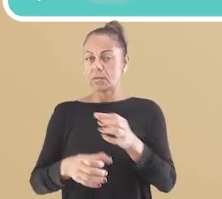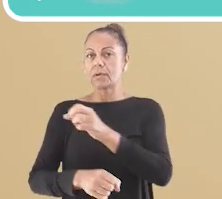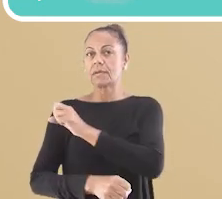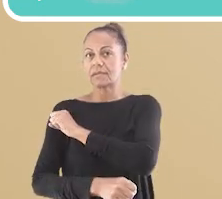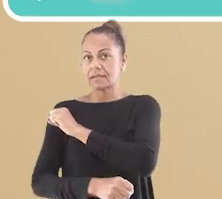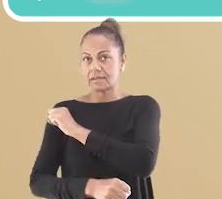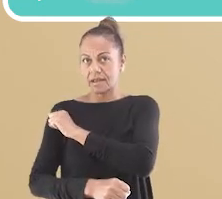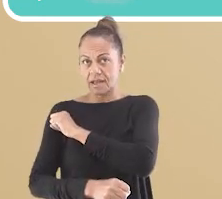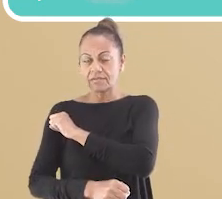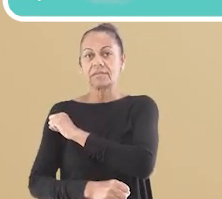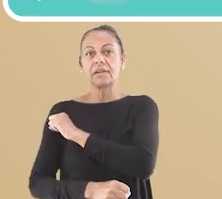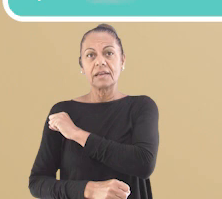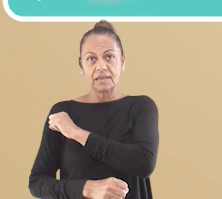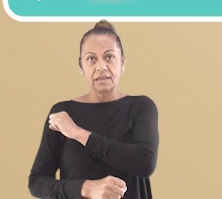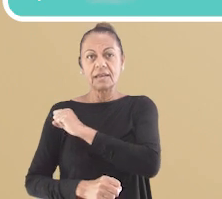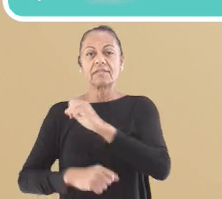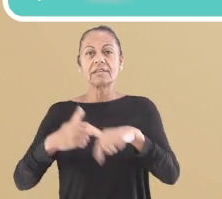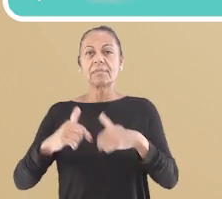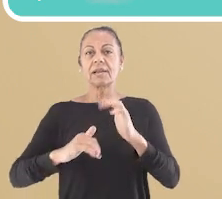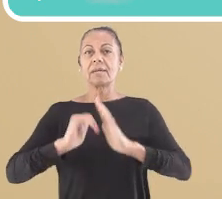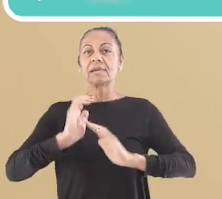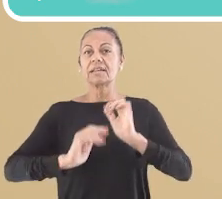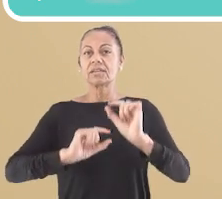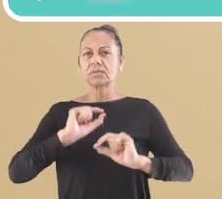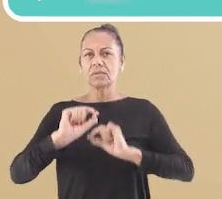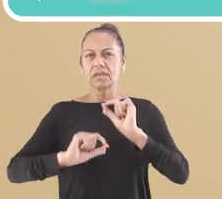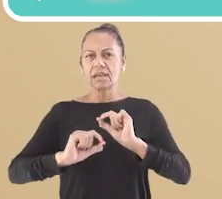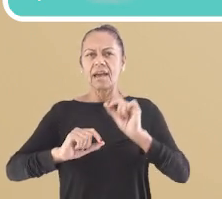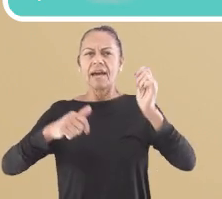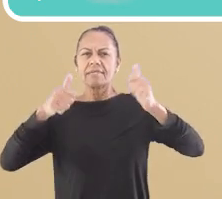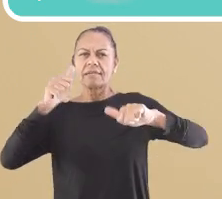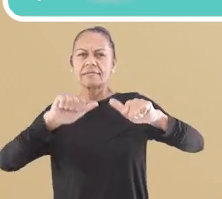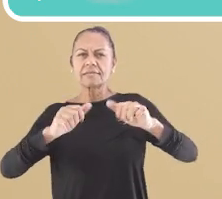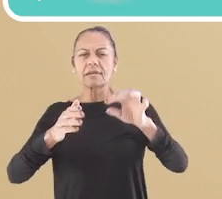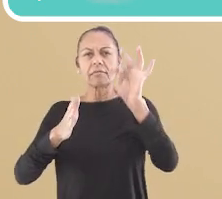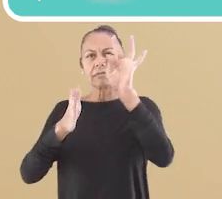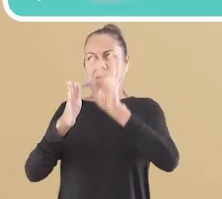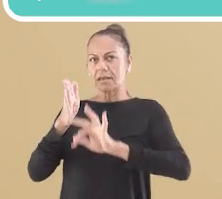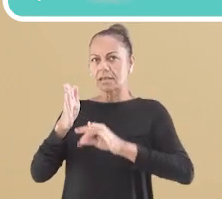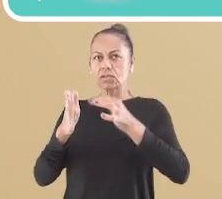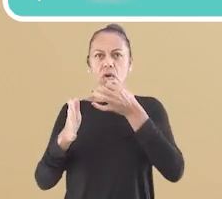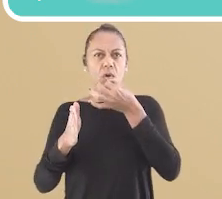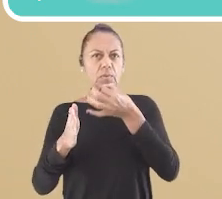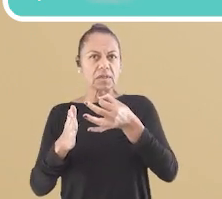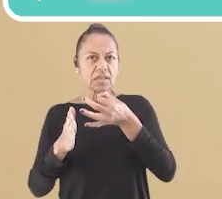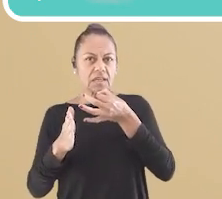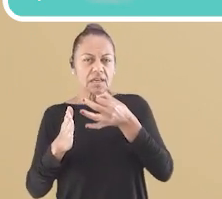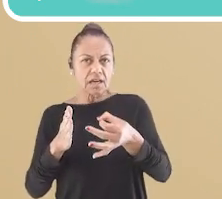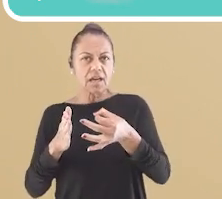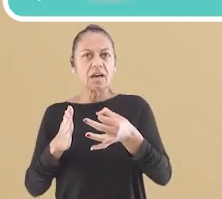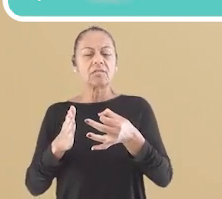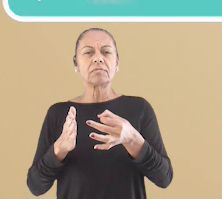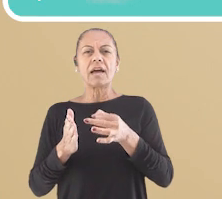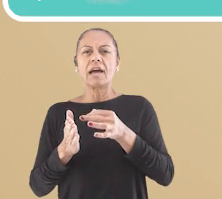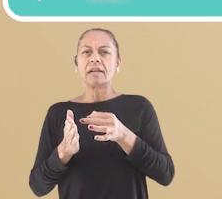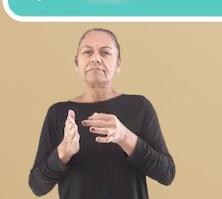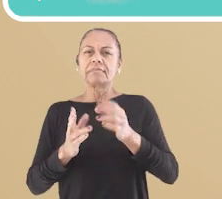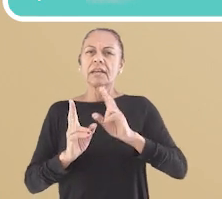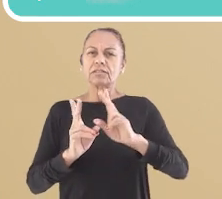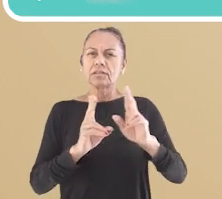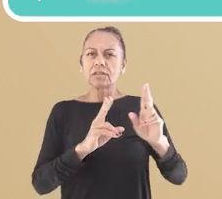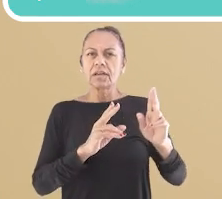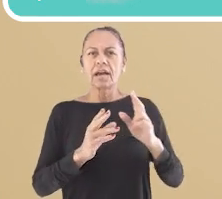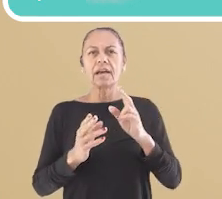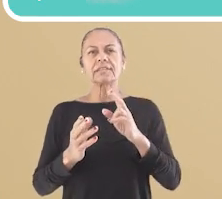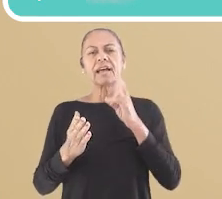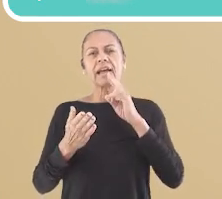para o 8º ano dos anos finais e trabalha a habilidade: analisar textos de opinião, artigos de opinião, editoriais,